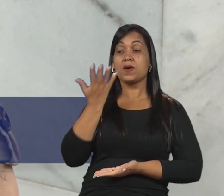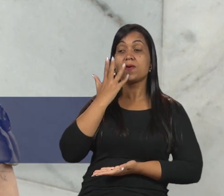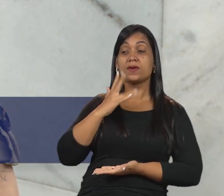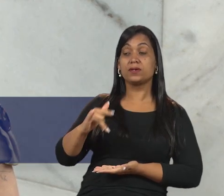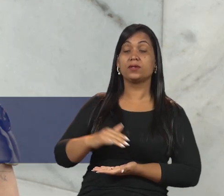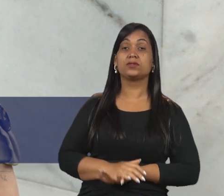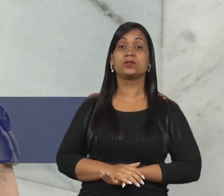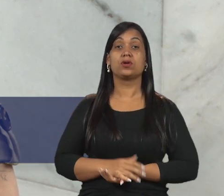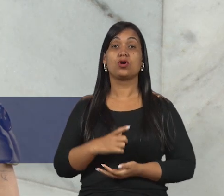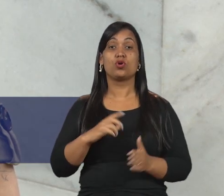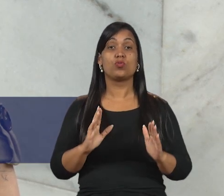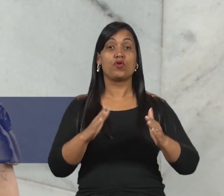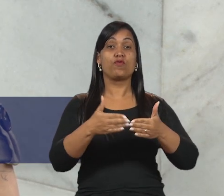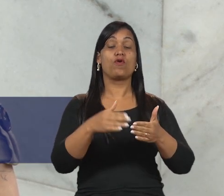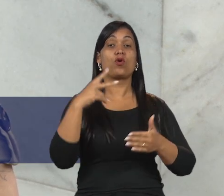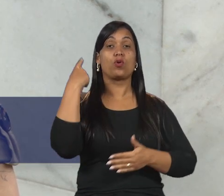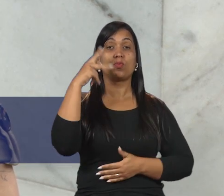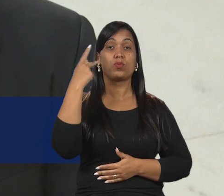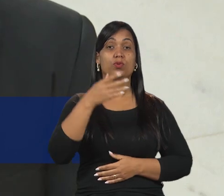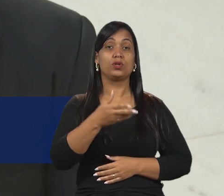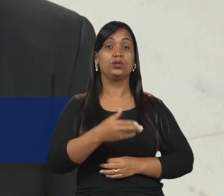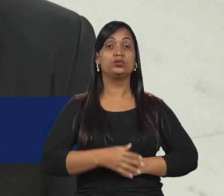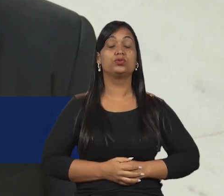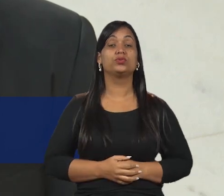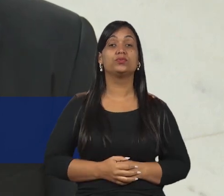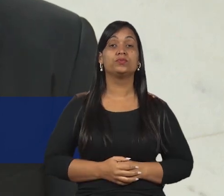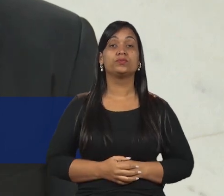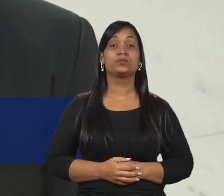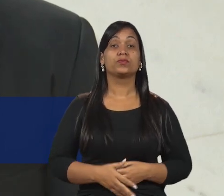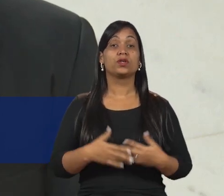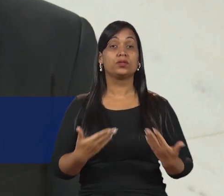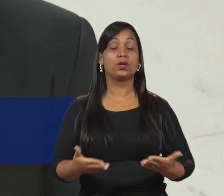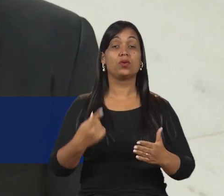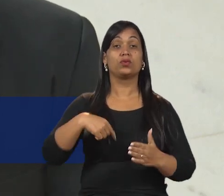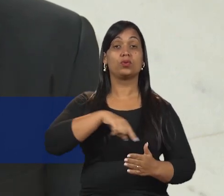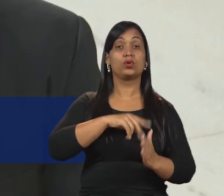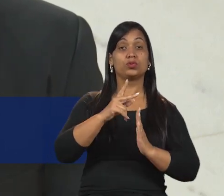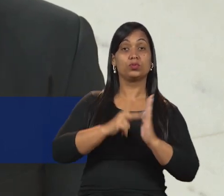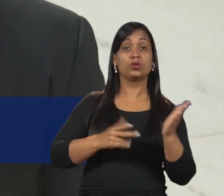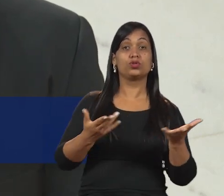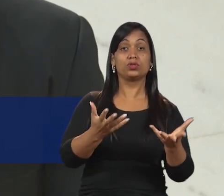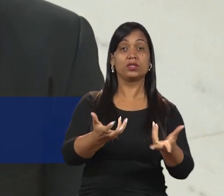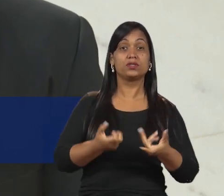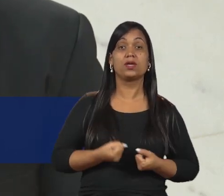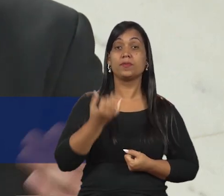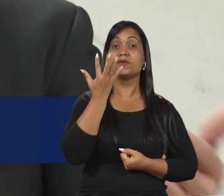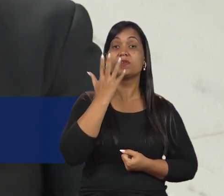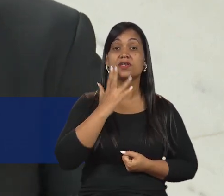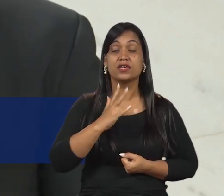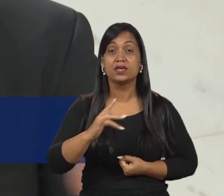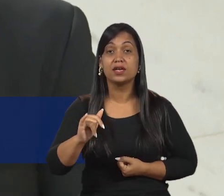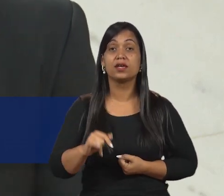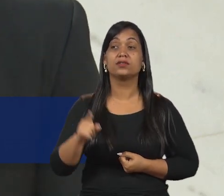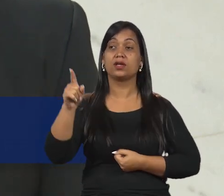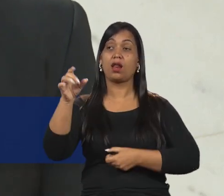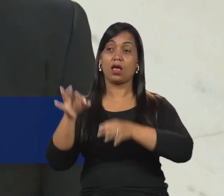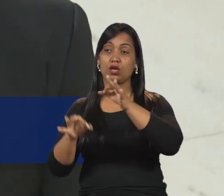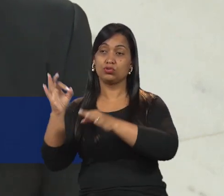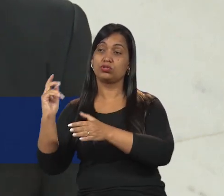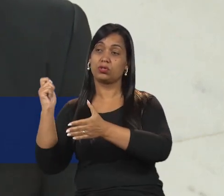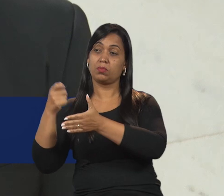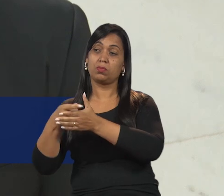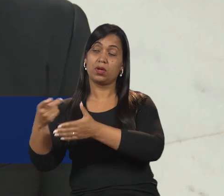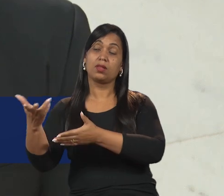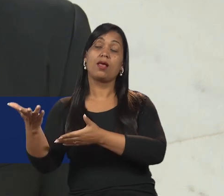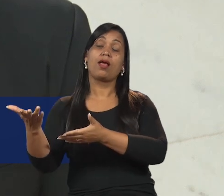meu foco político veio disso. Então, nosso projeto hoje recebe crianças da vara da infância. A